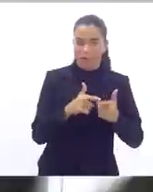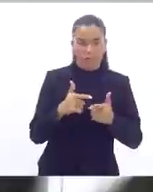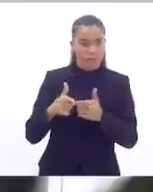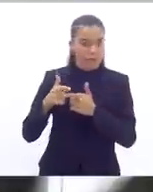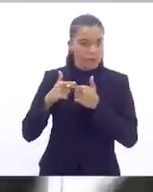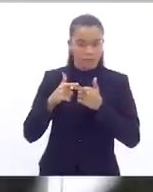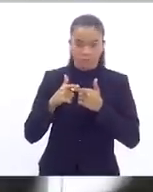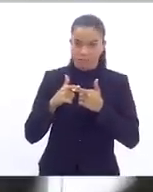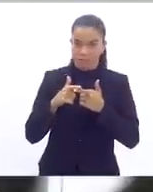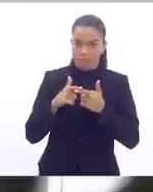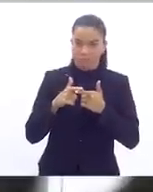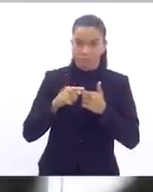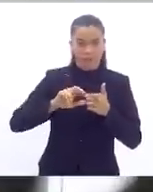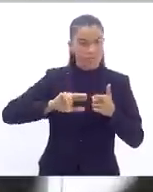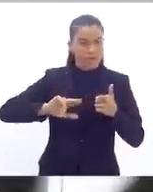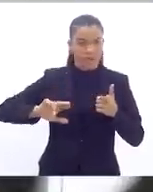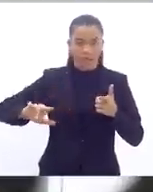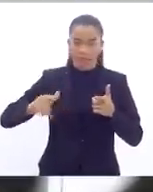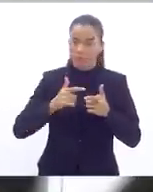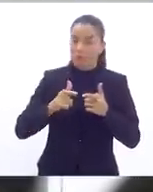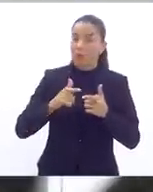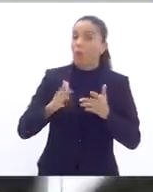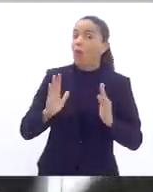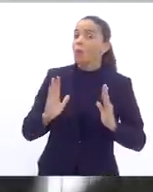não que a gente